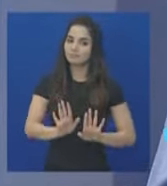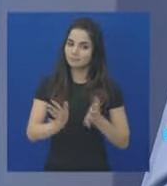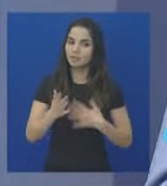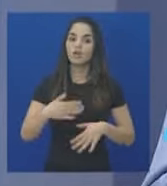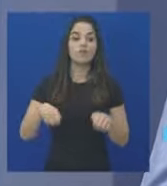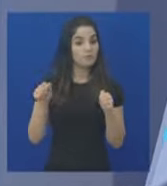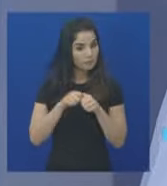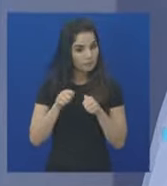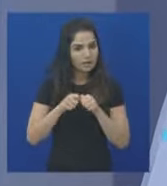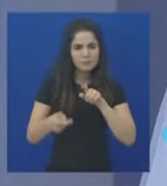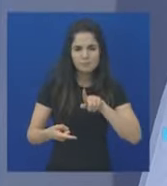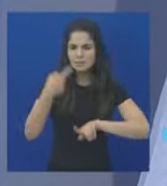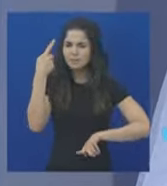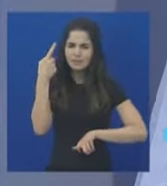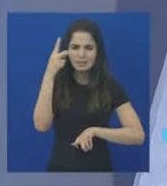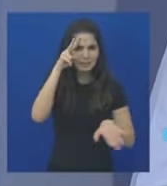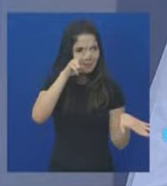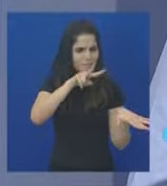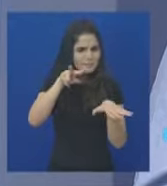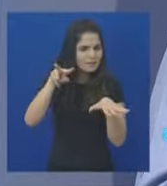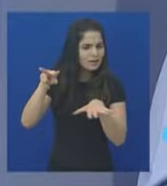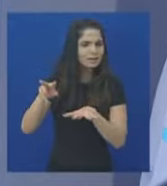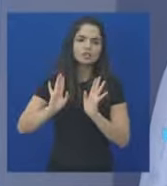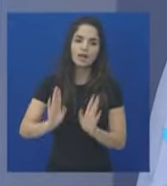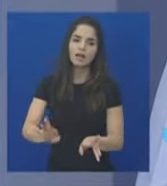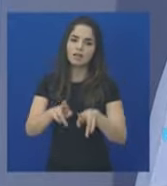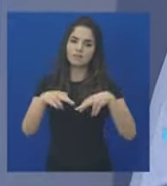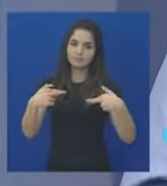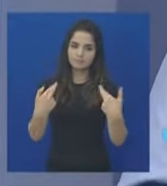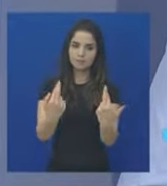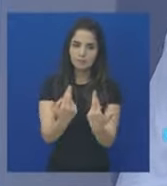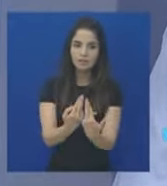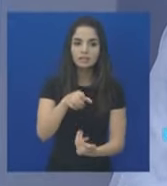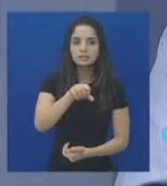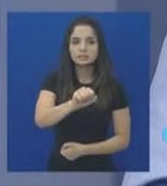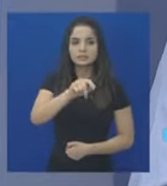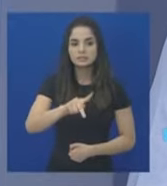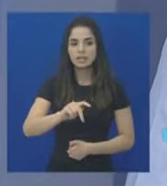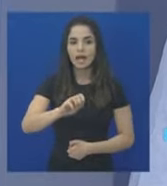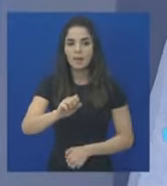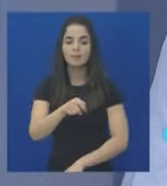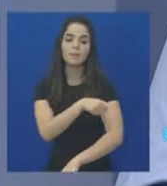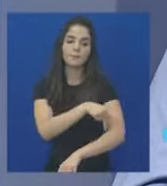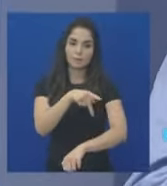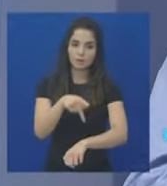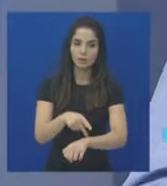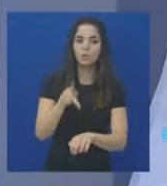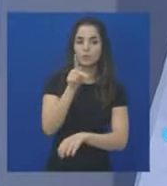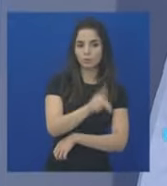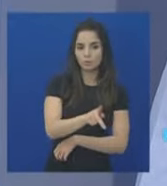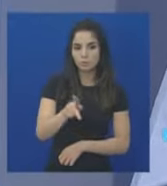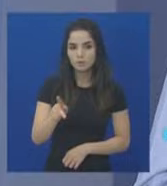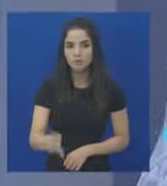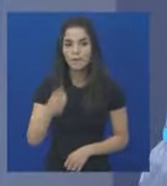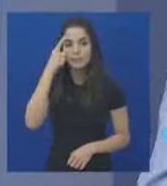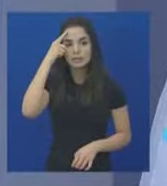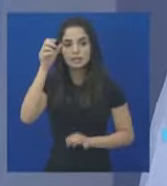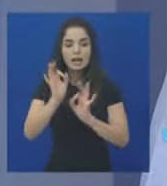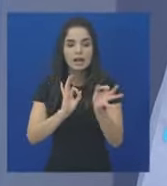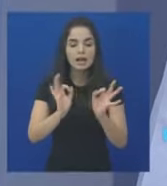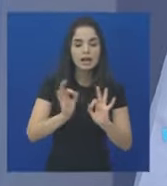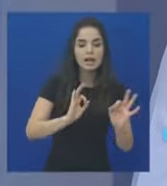imediatamente. A primeira semana após a eleição, vamos sentar com o CEP, com os pedagogos, com os professores, e vamos estender o ano letivo até